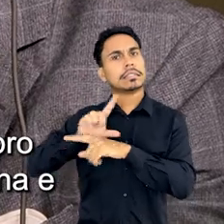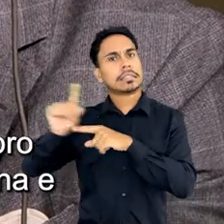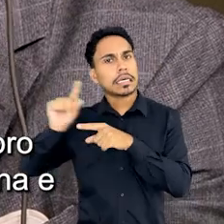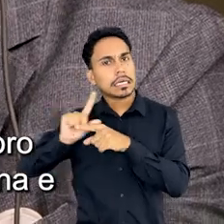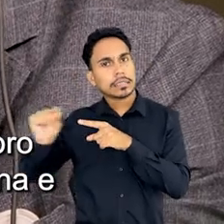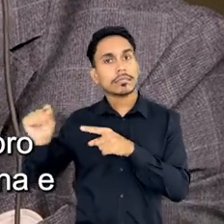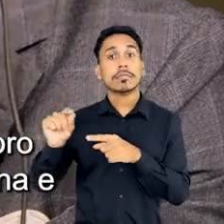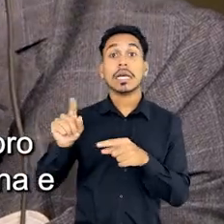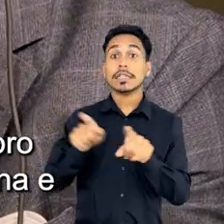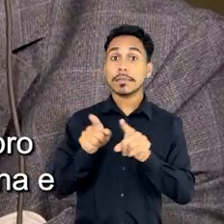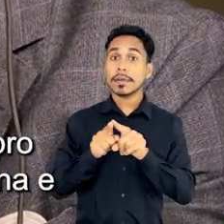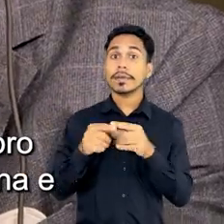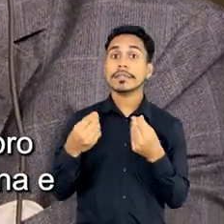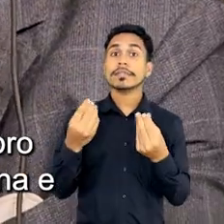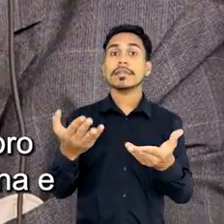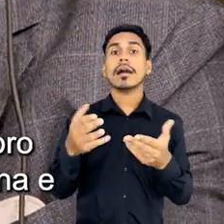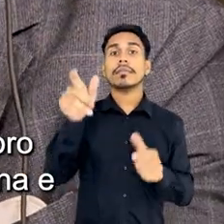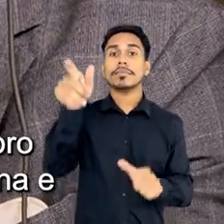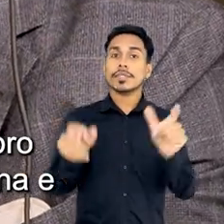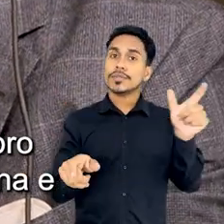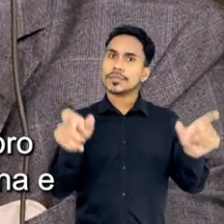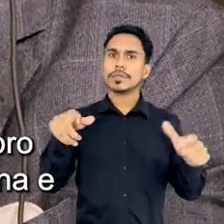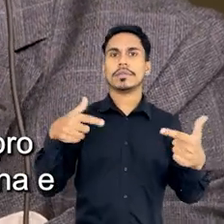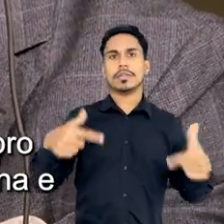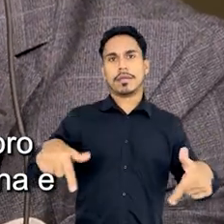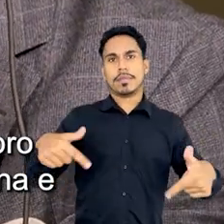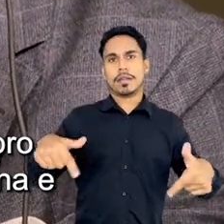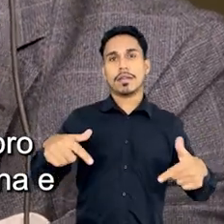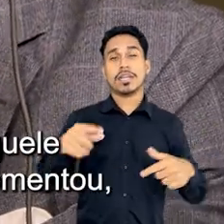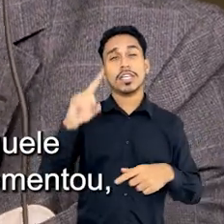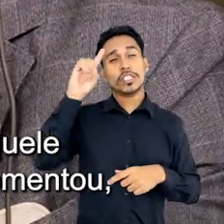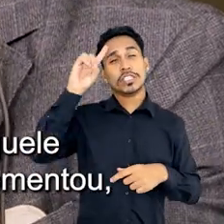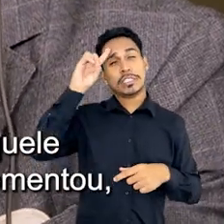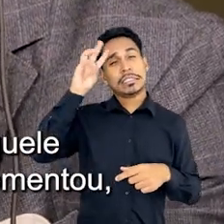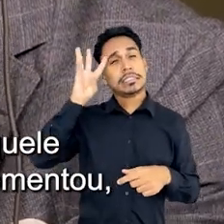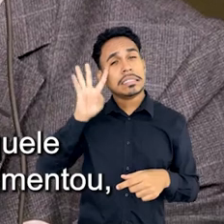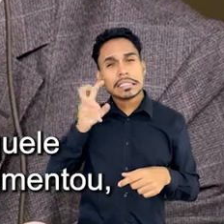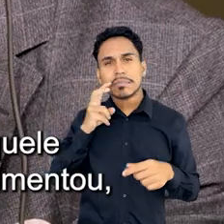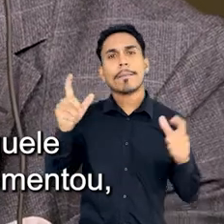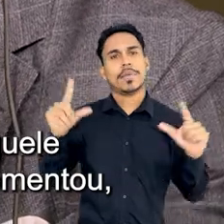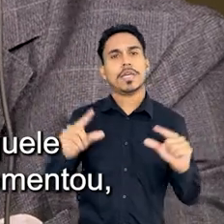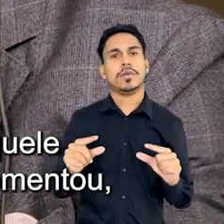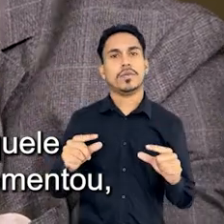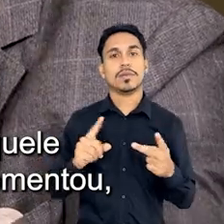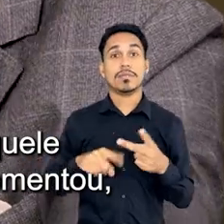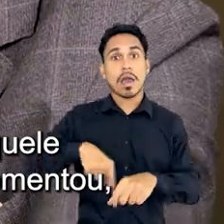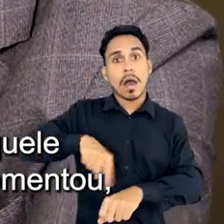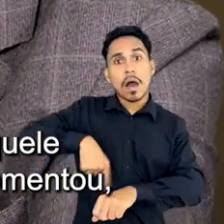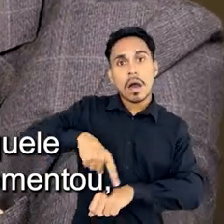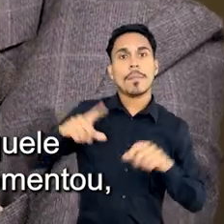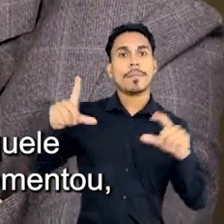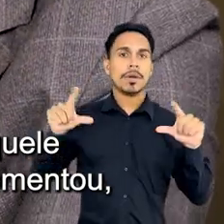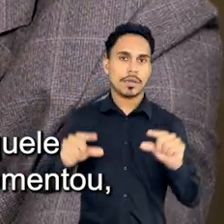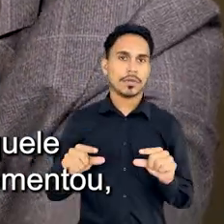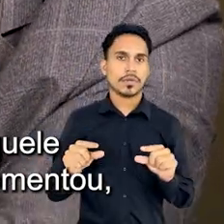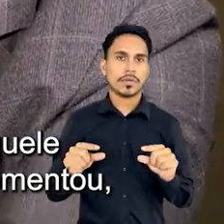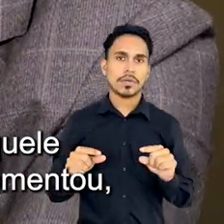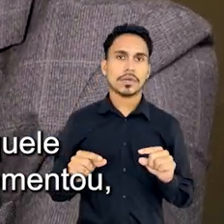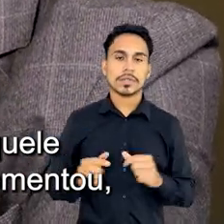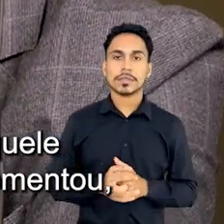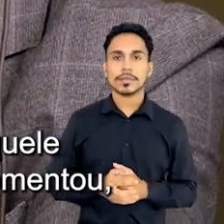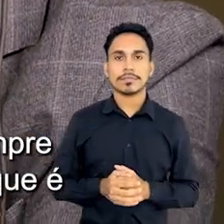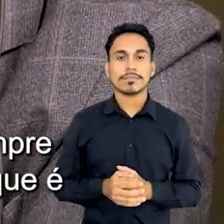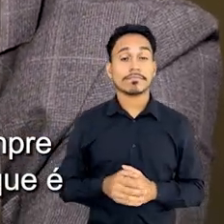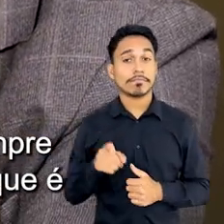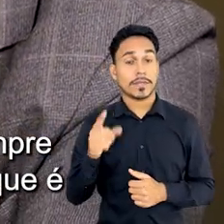desenho isso é feito por trabalhador né então são menos dias da semana menos horas por dia que é compatível com aquele que trabalha isso entra na